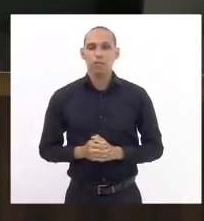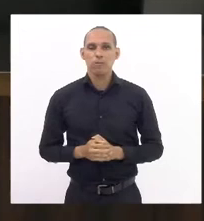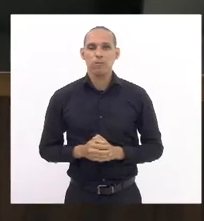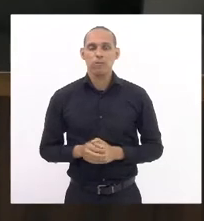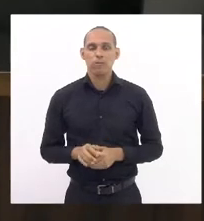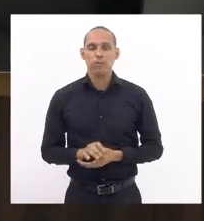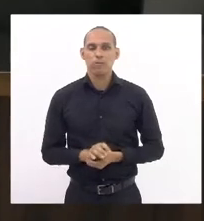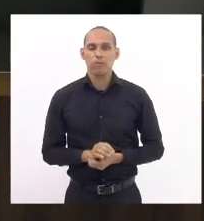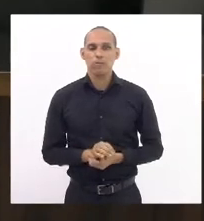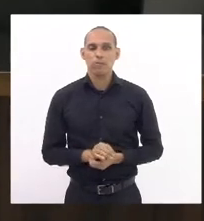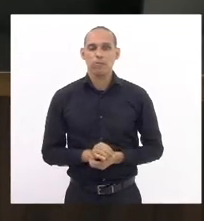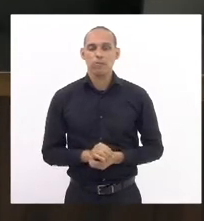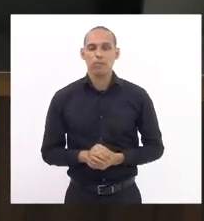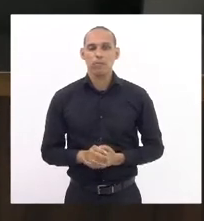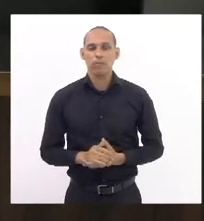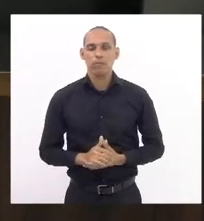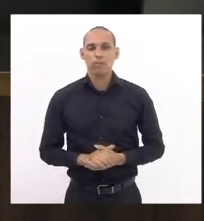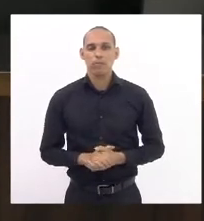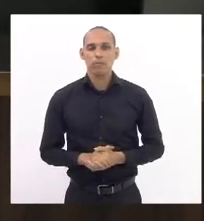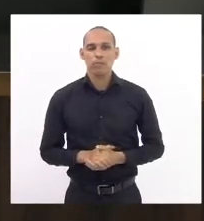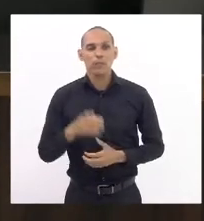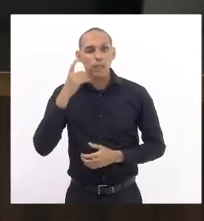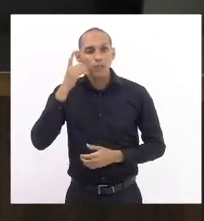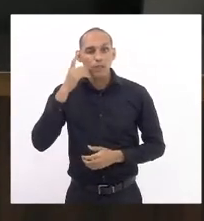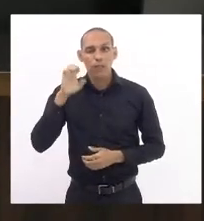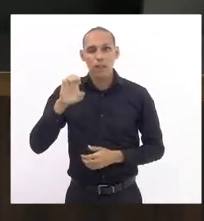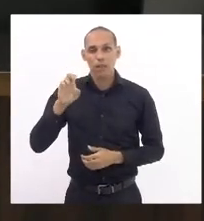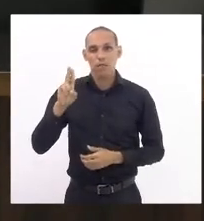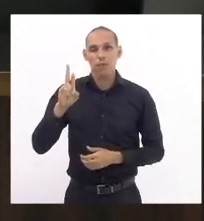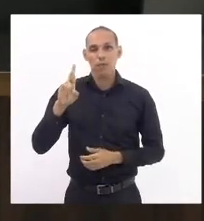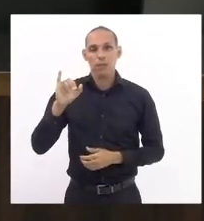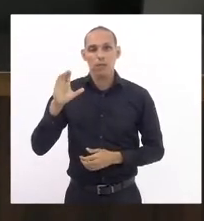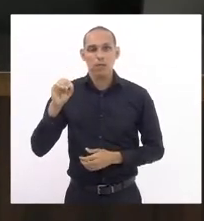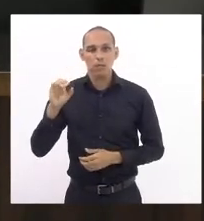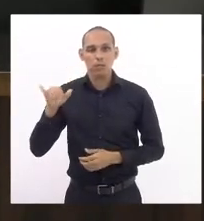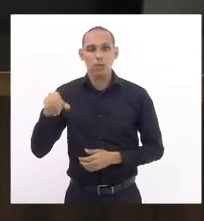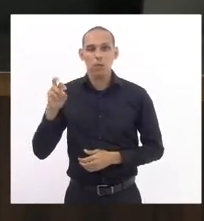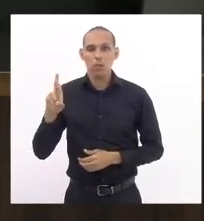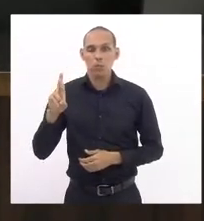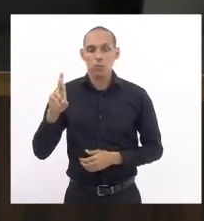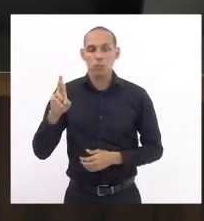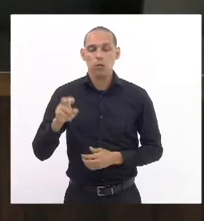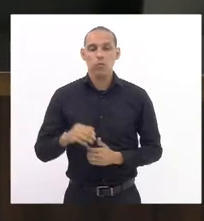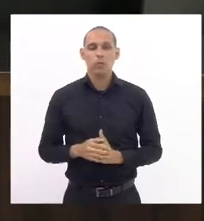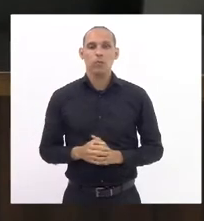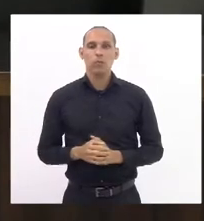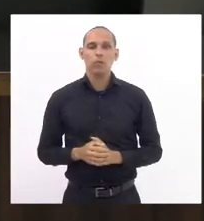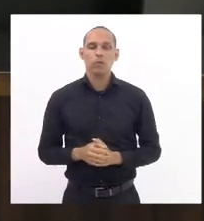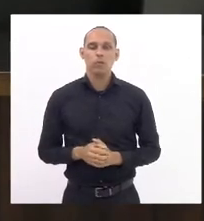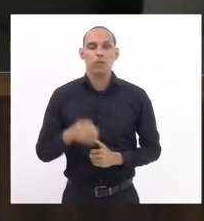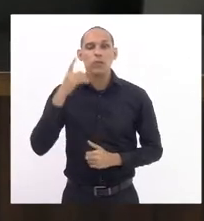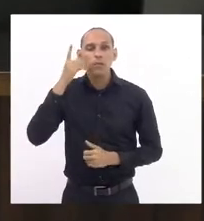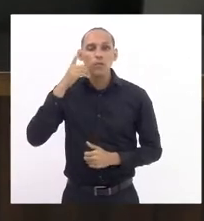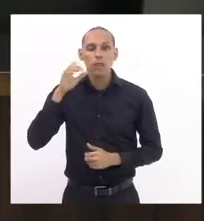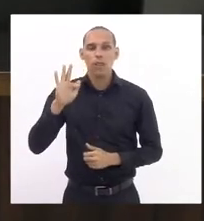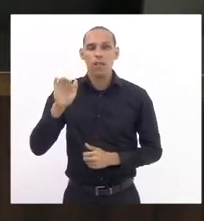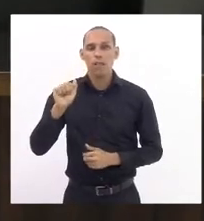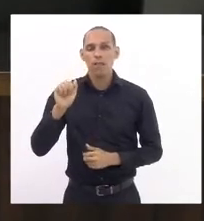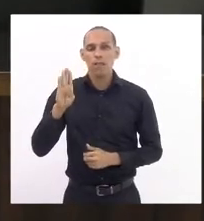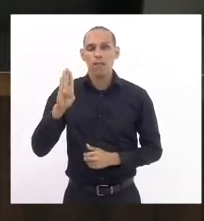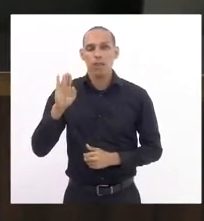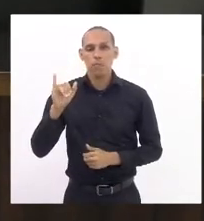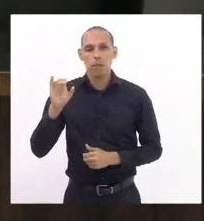Rejane. Deputado Eurico Júnior. Deputado Eurico Júnior, deputado Fábio